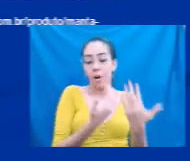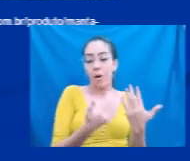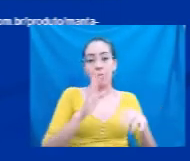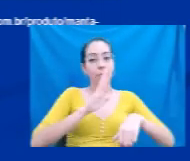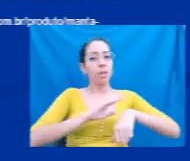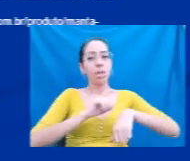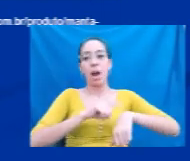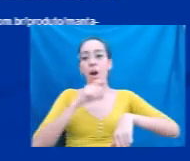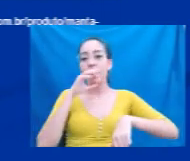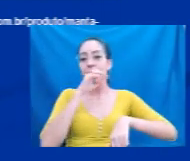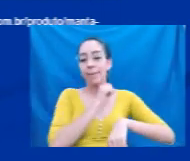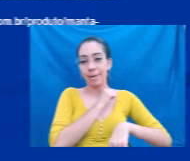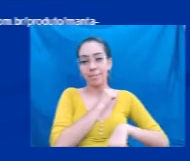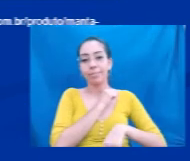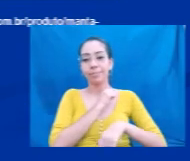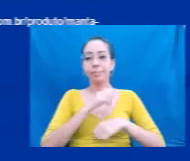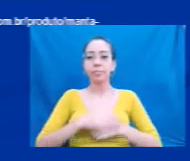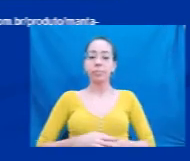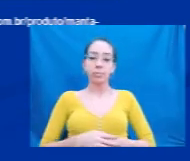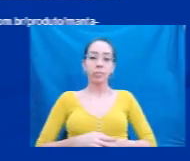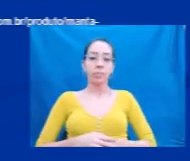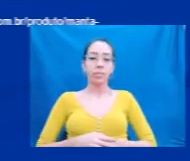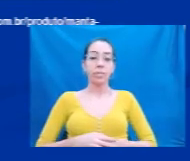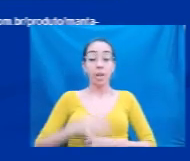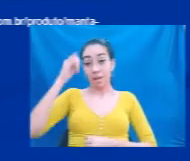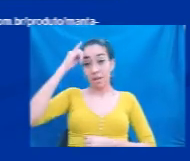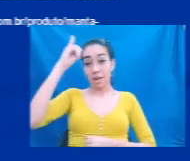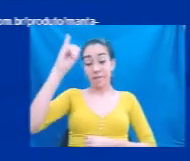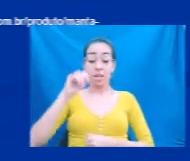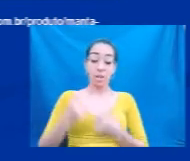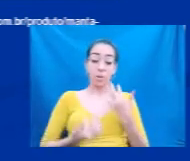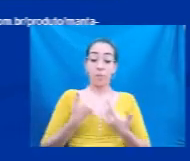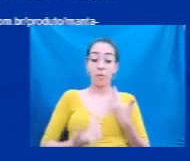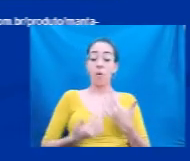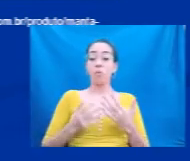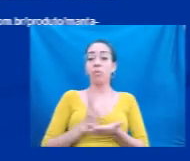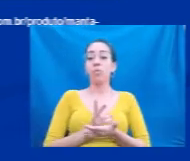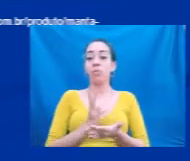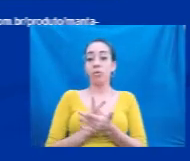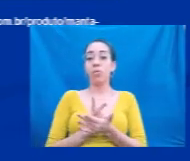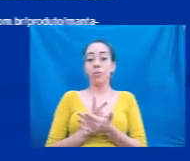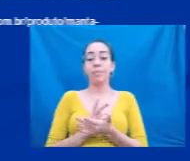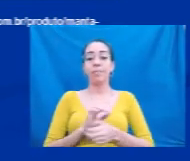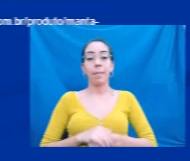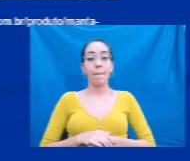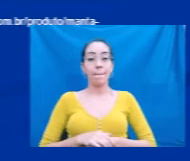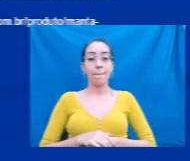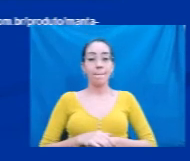e impedir a propagação da chama, tá? Então, na realidade, essas mantas corta-fogo